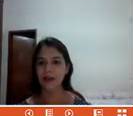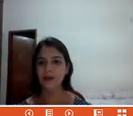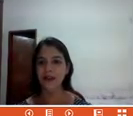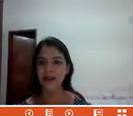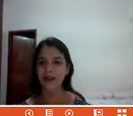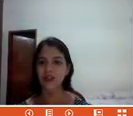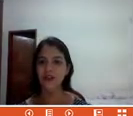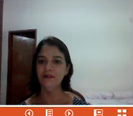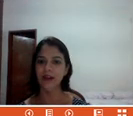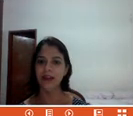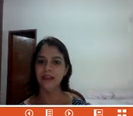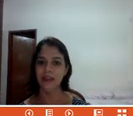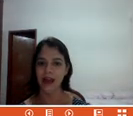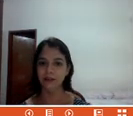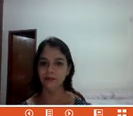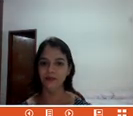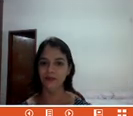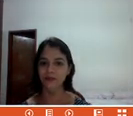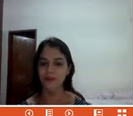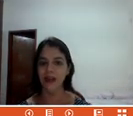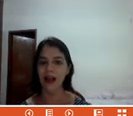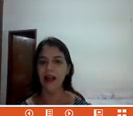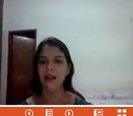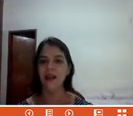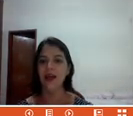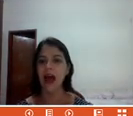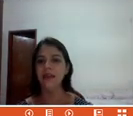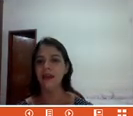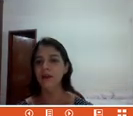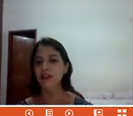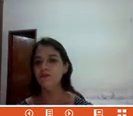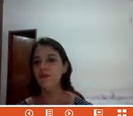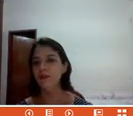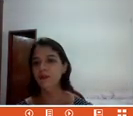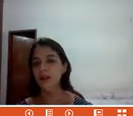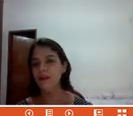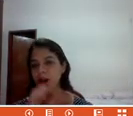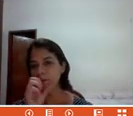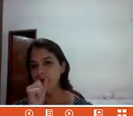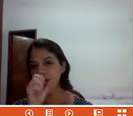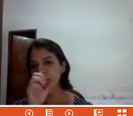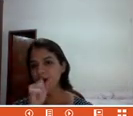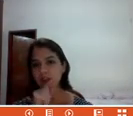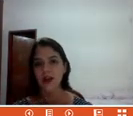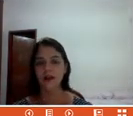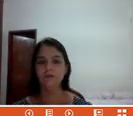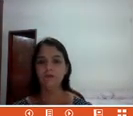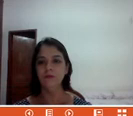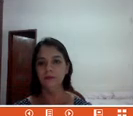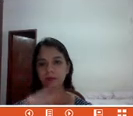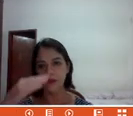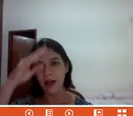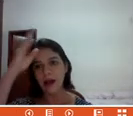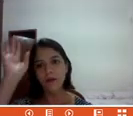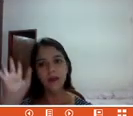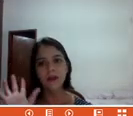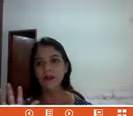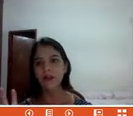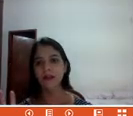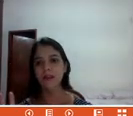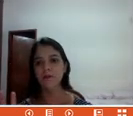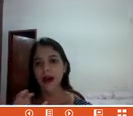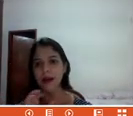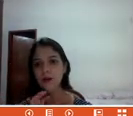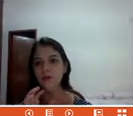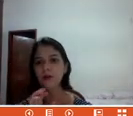a gente saber diferenciar, tá? Até mesmo o movimento, abrir e fechar, tá? A única